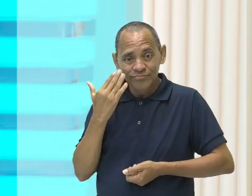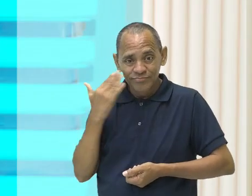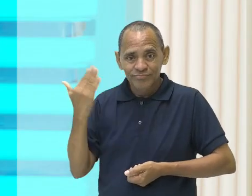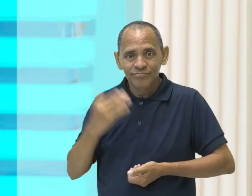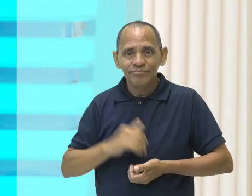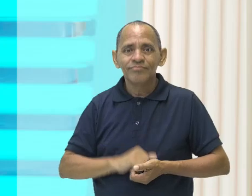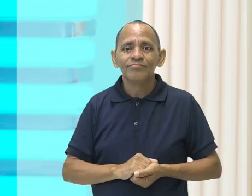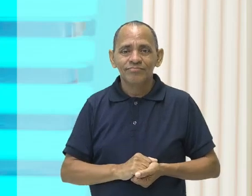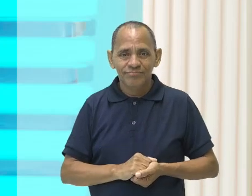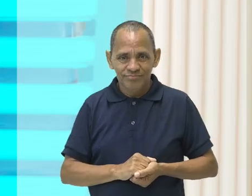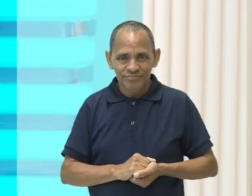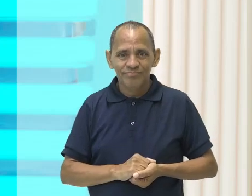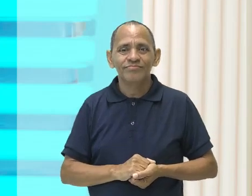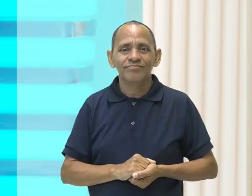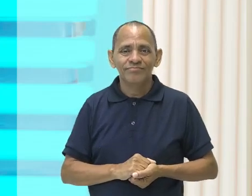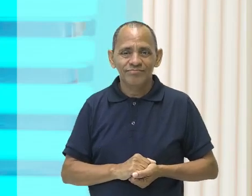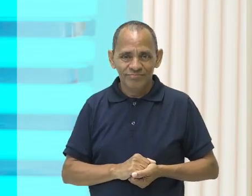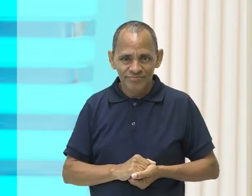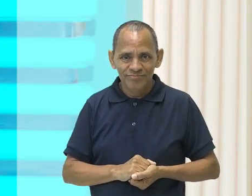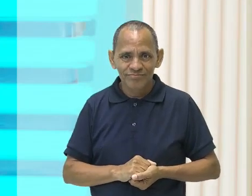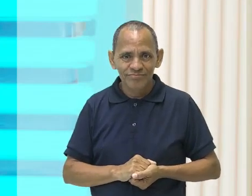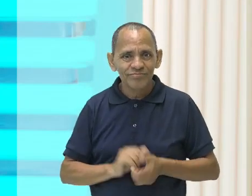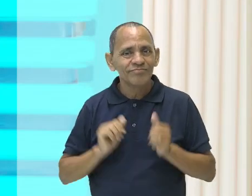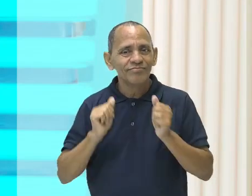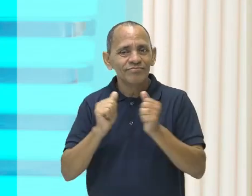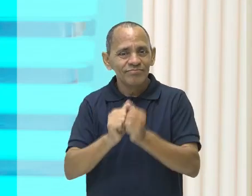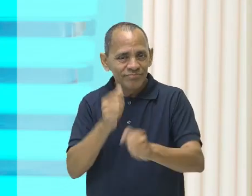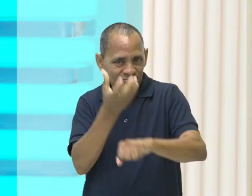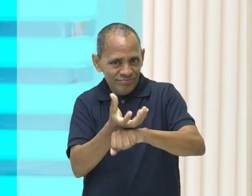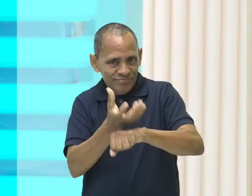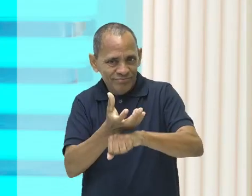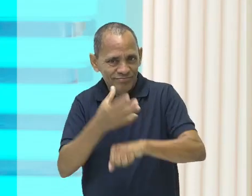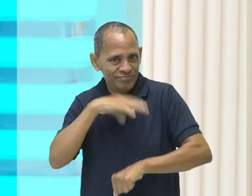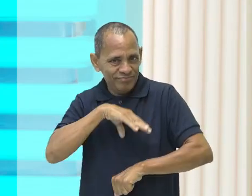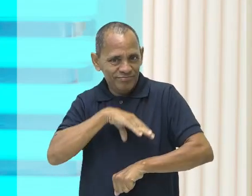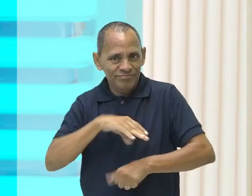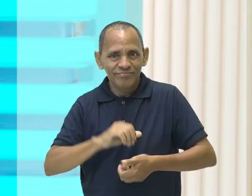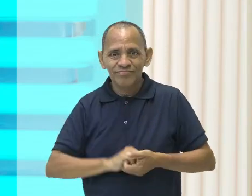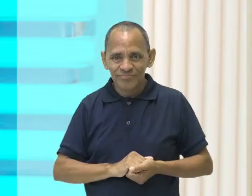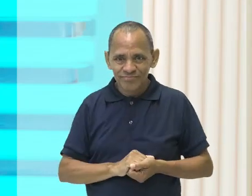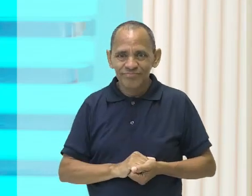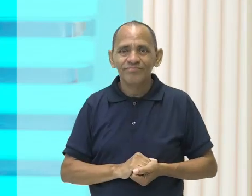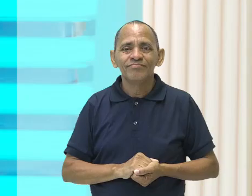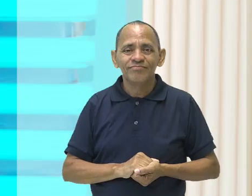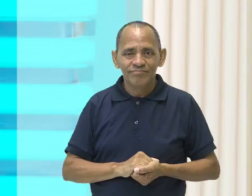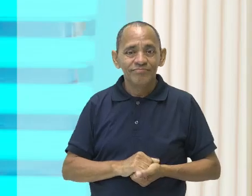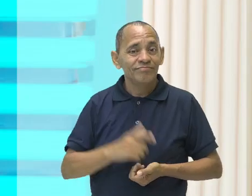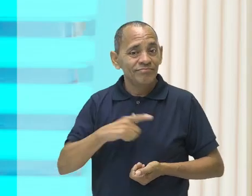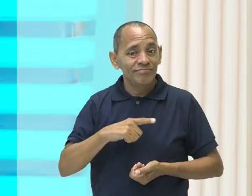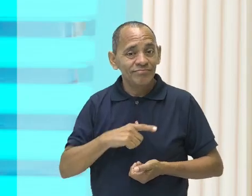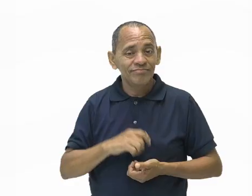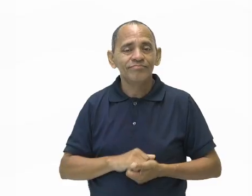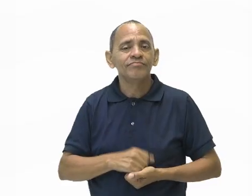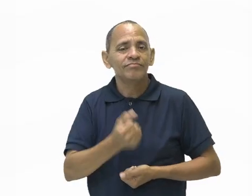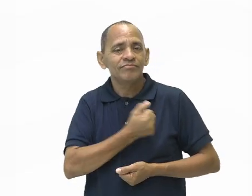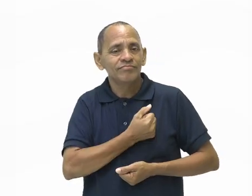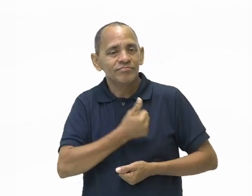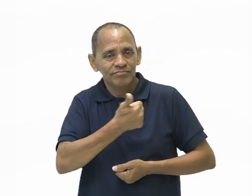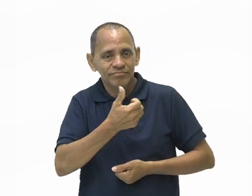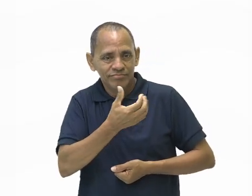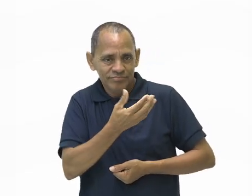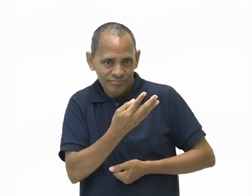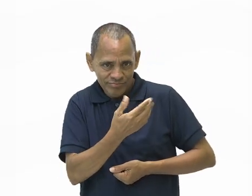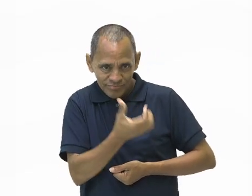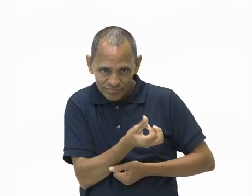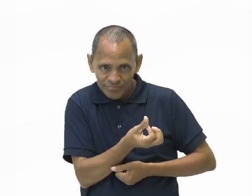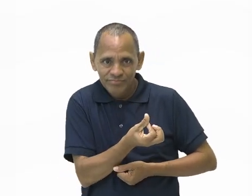Rodrigo Ribeiro, ministrante da nossa querida disciplina Língua Portuguesa. Vamos ver o que teremos na nossa aula de número 16. Acompanhe